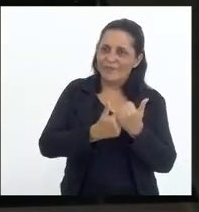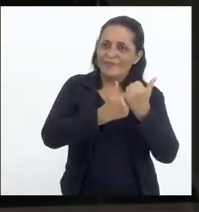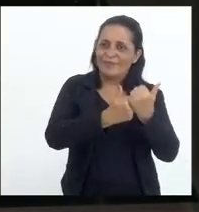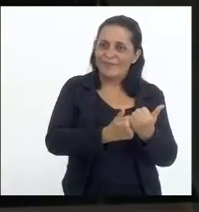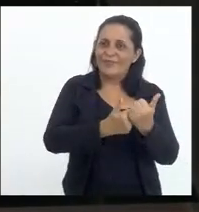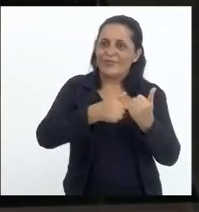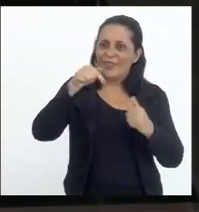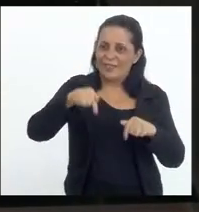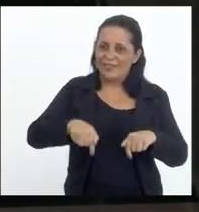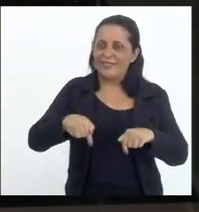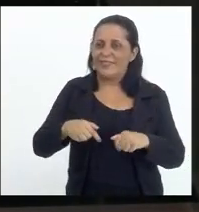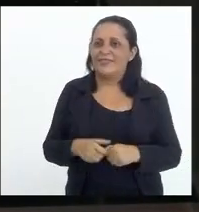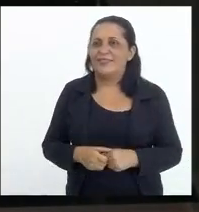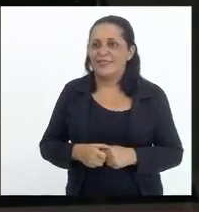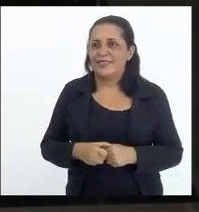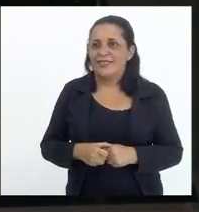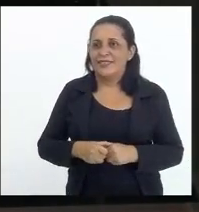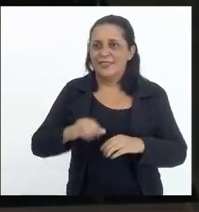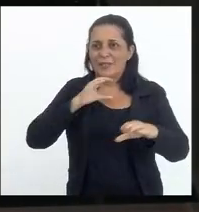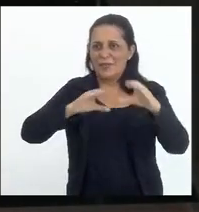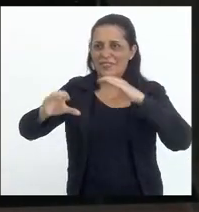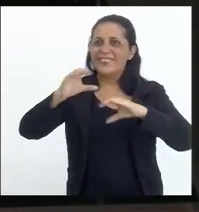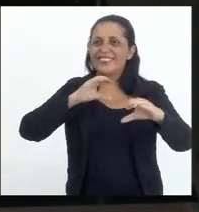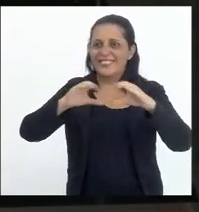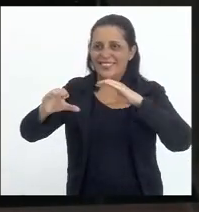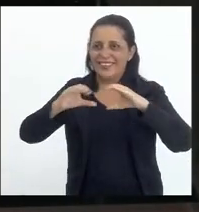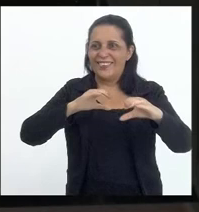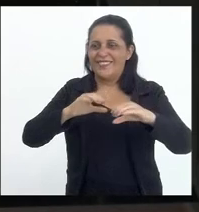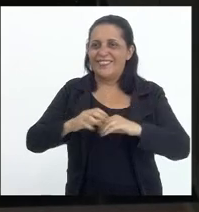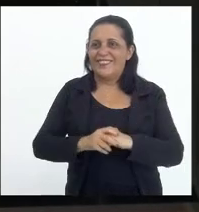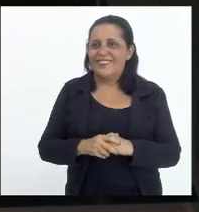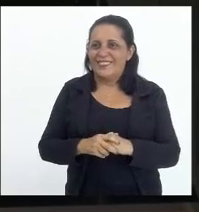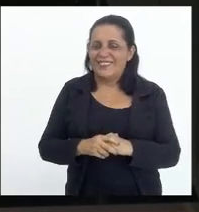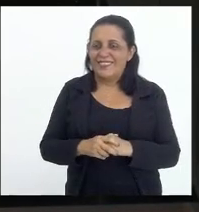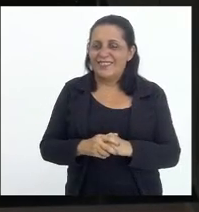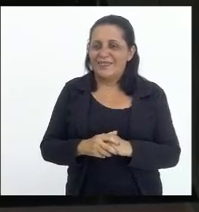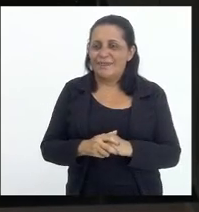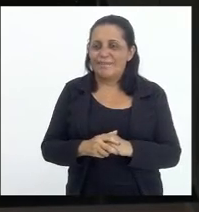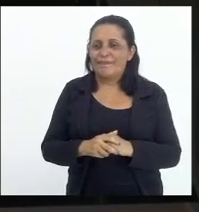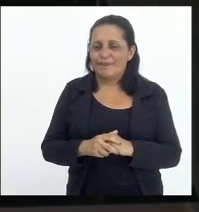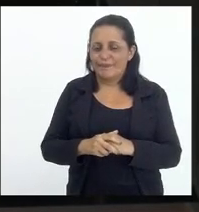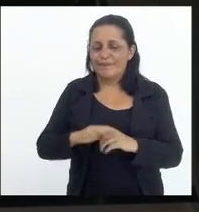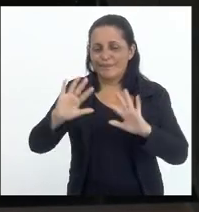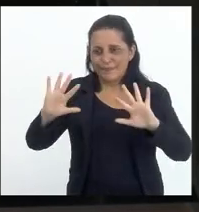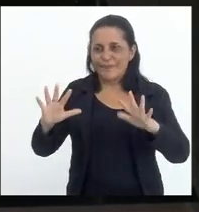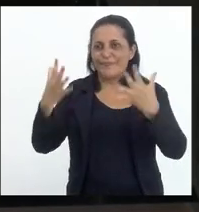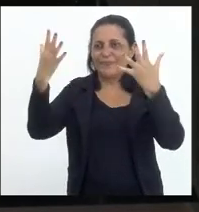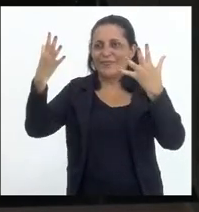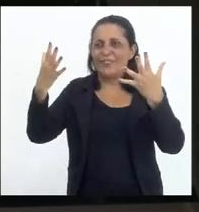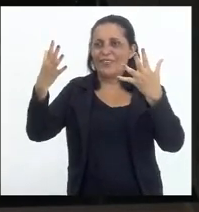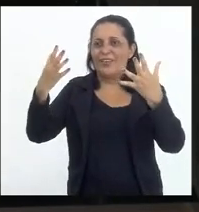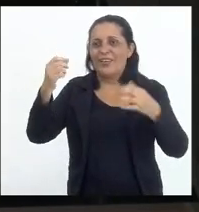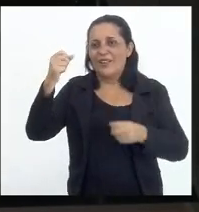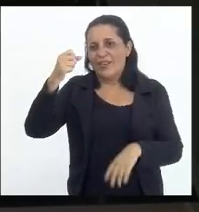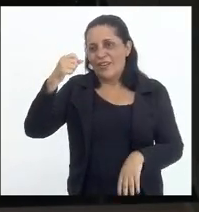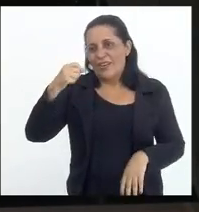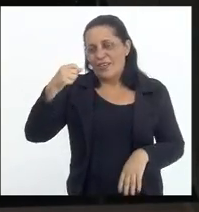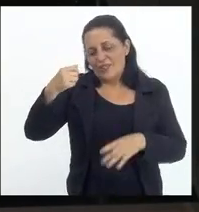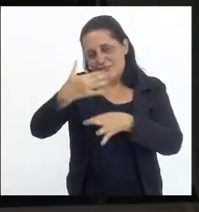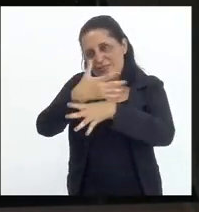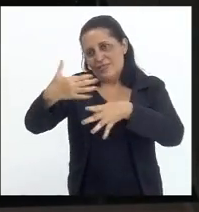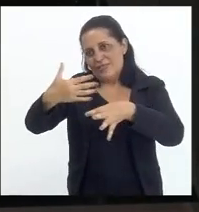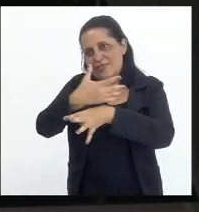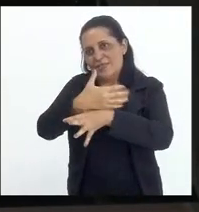aqui, a parte de comunicação. Queria saudar o secretário